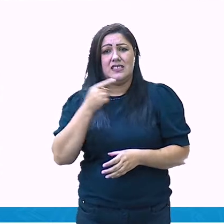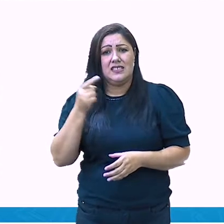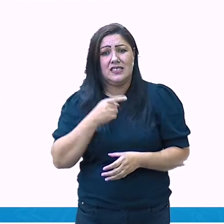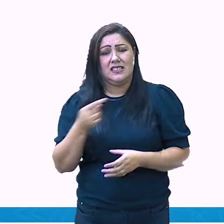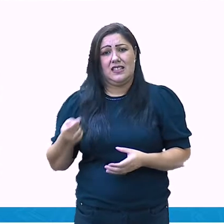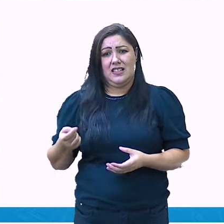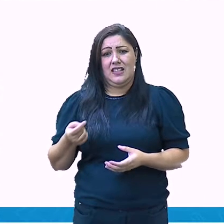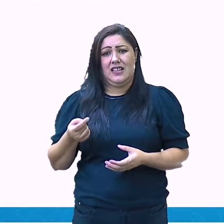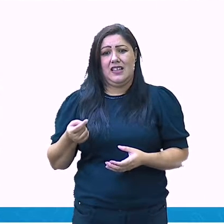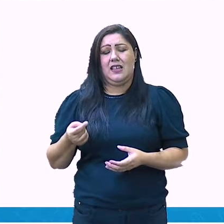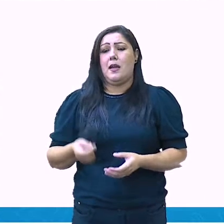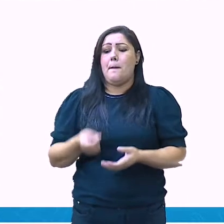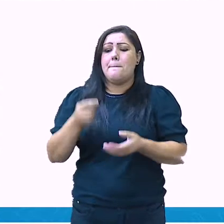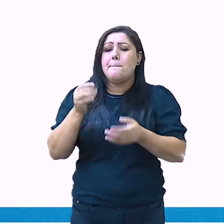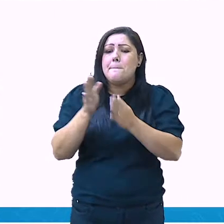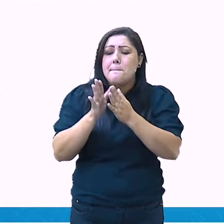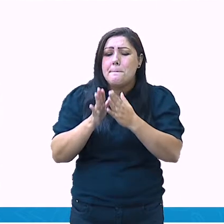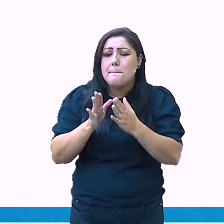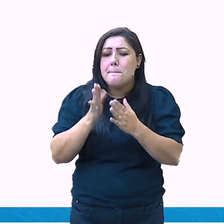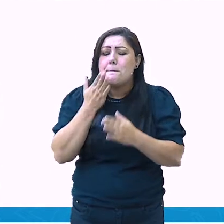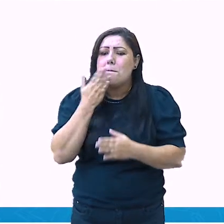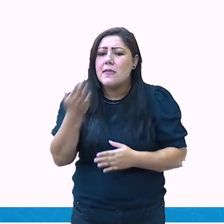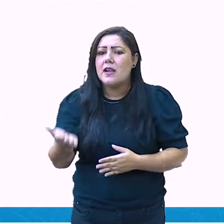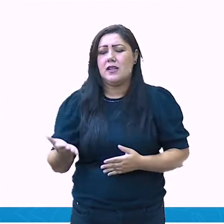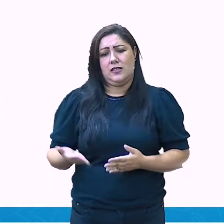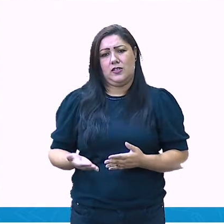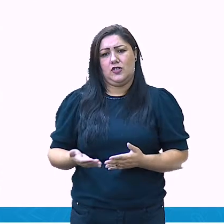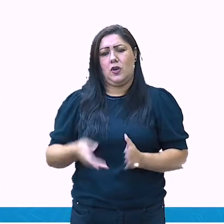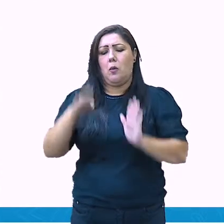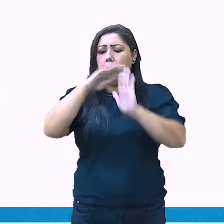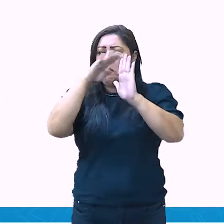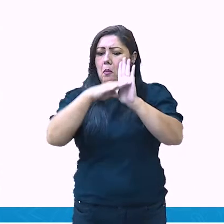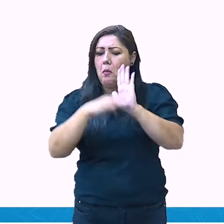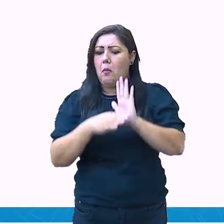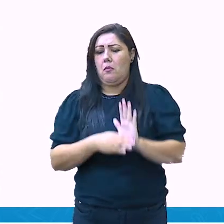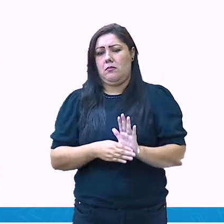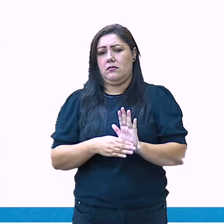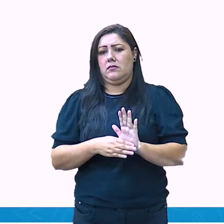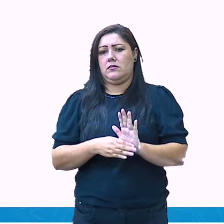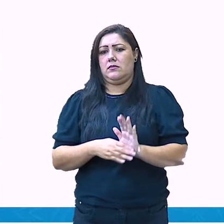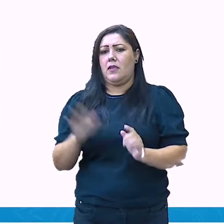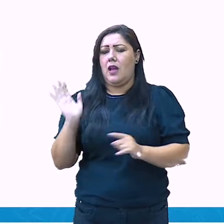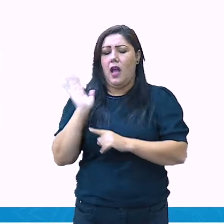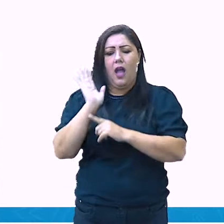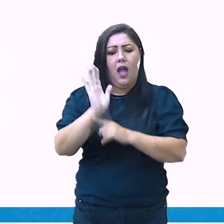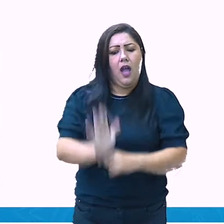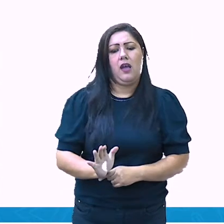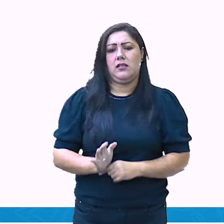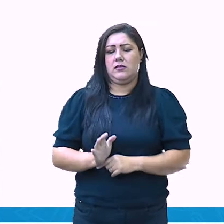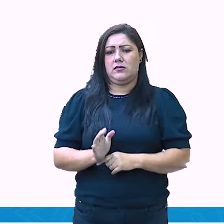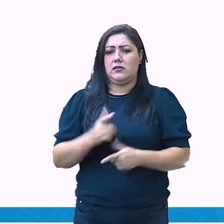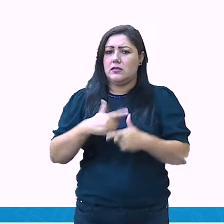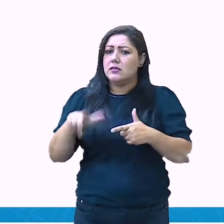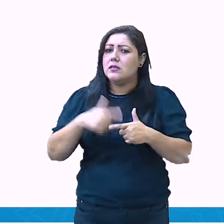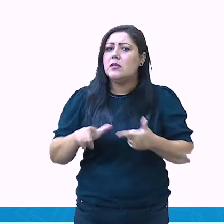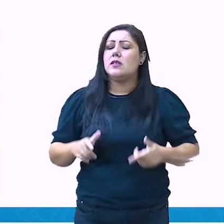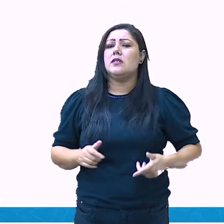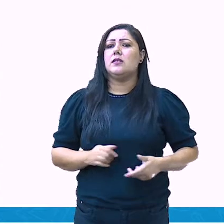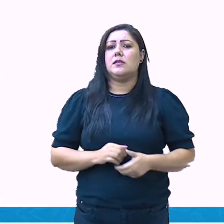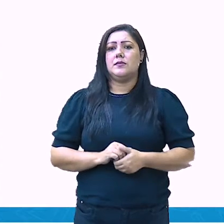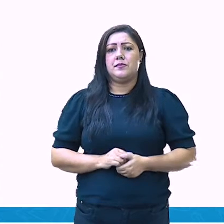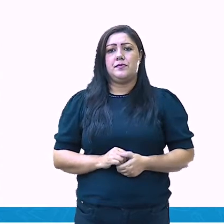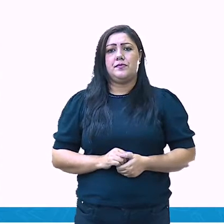medidas que sanassem as suas dificuldades, ou seja, acabassem. Tal